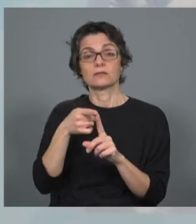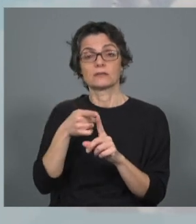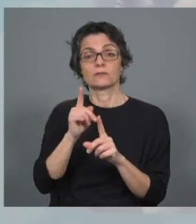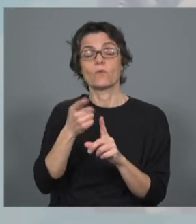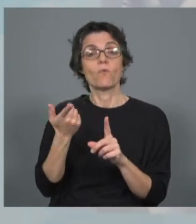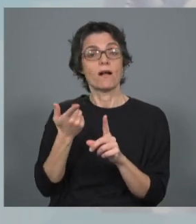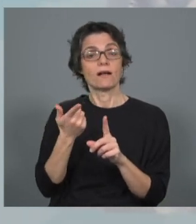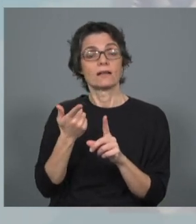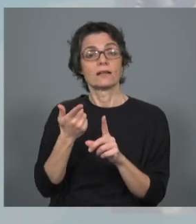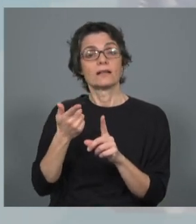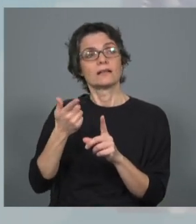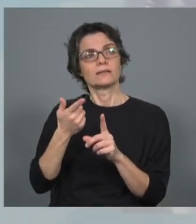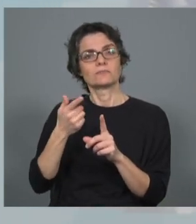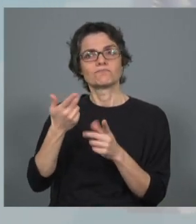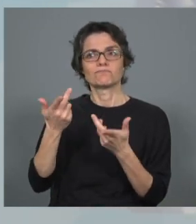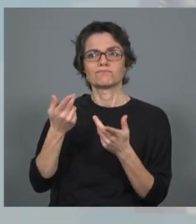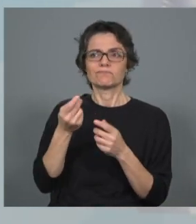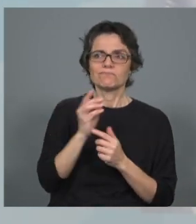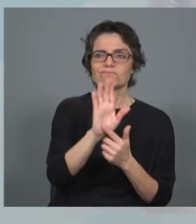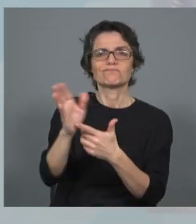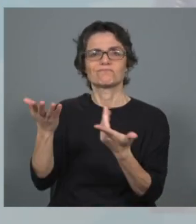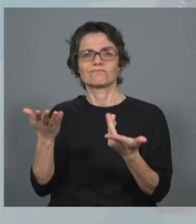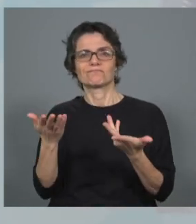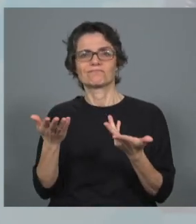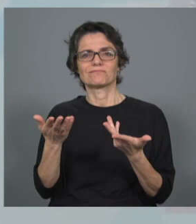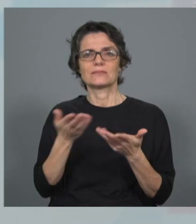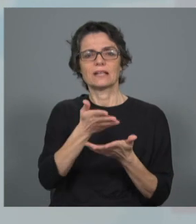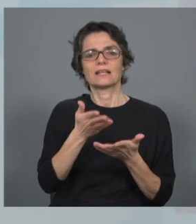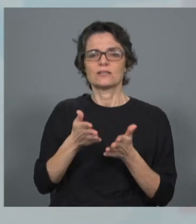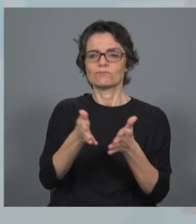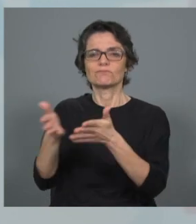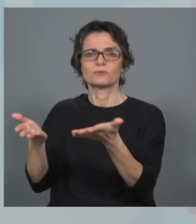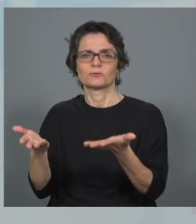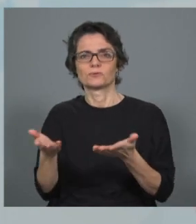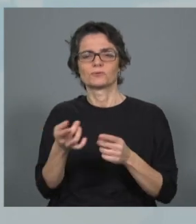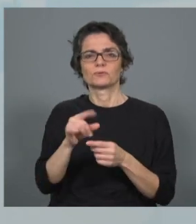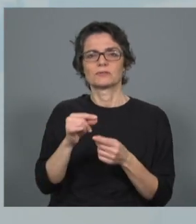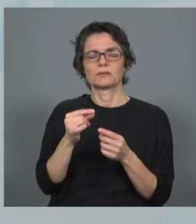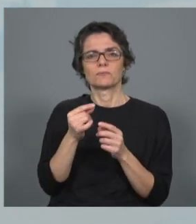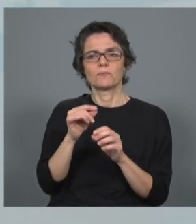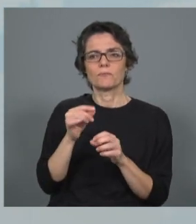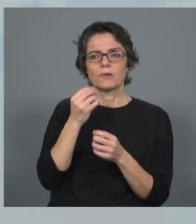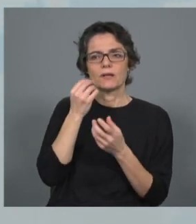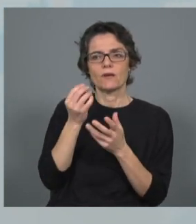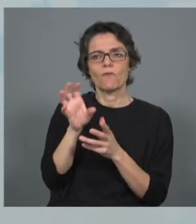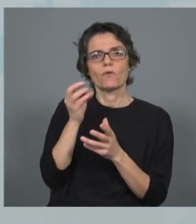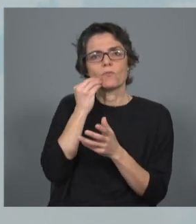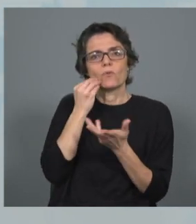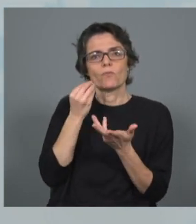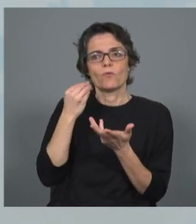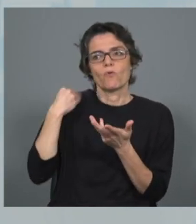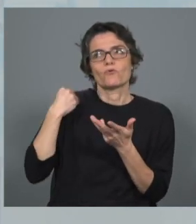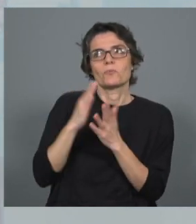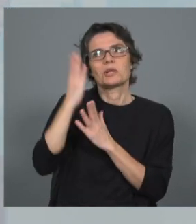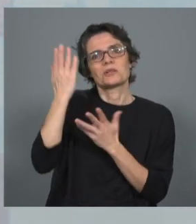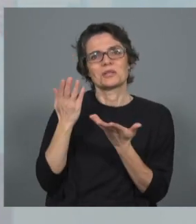de evocar estes percursos e afirmar a possibilidade de descobrir uma vocação a partir de tantas mediações seja de amigos,